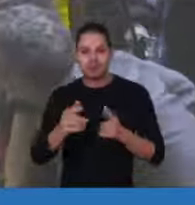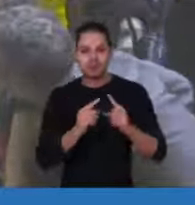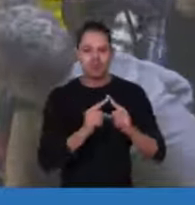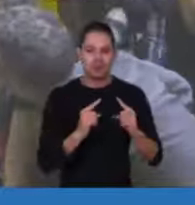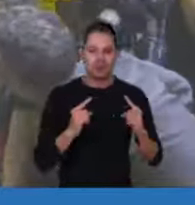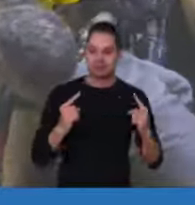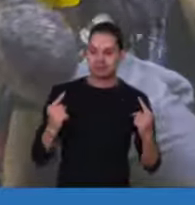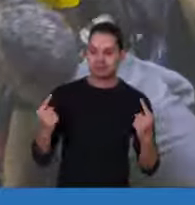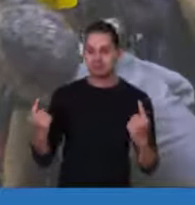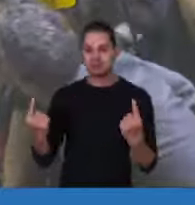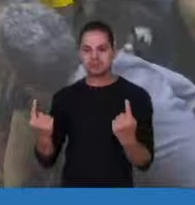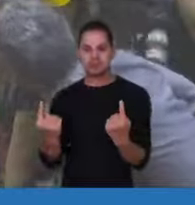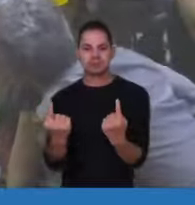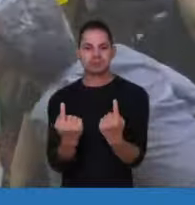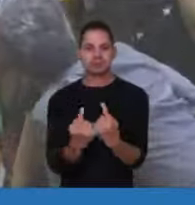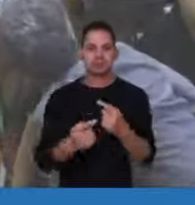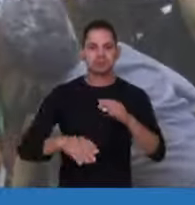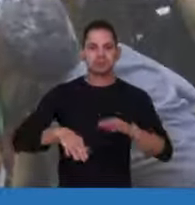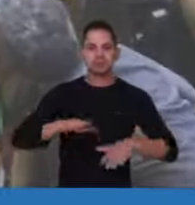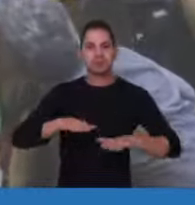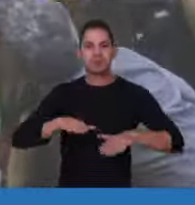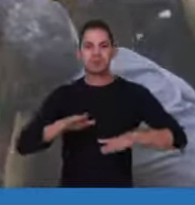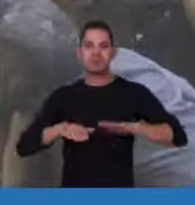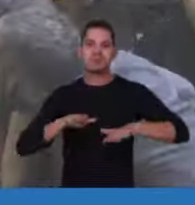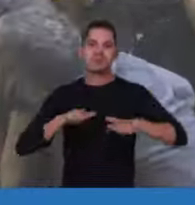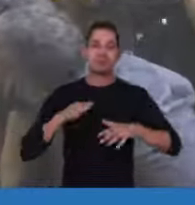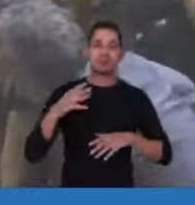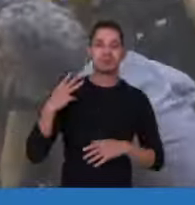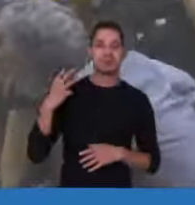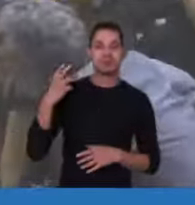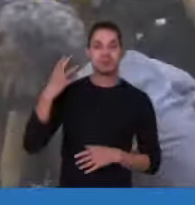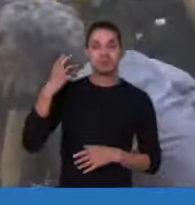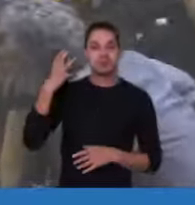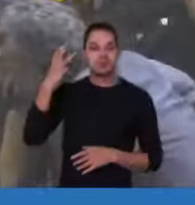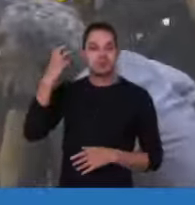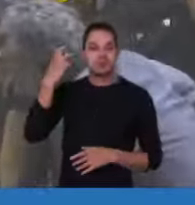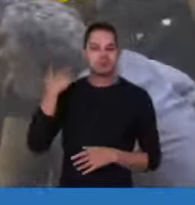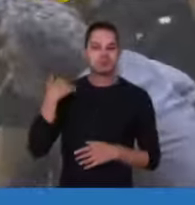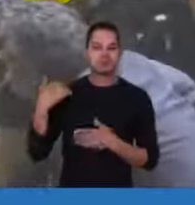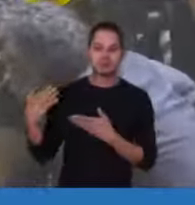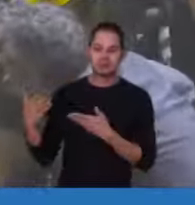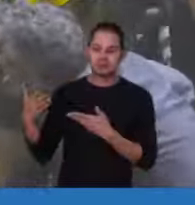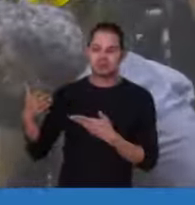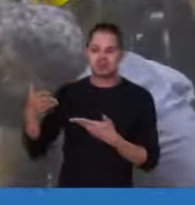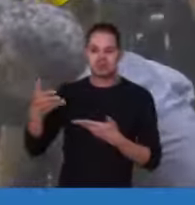convidou. Uma roda de tambor. Marielle nos